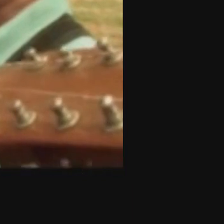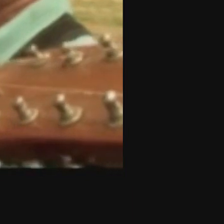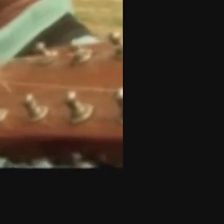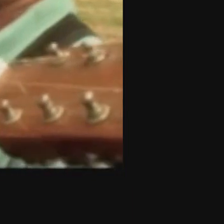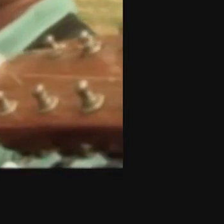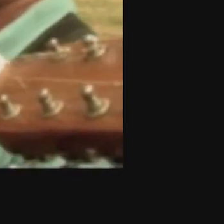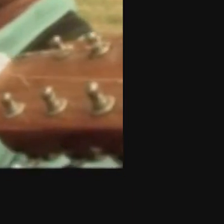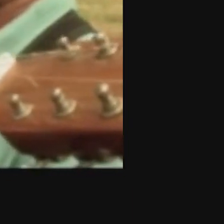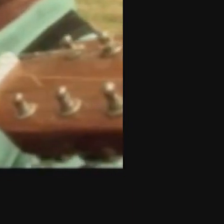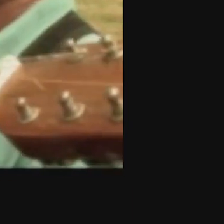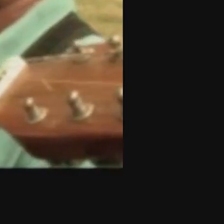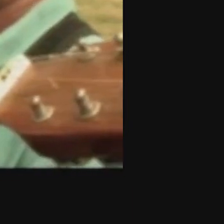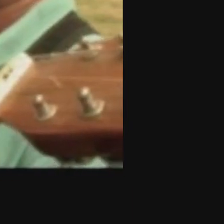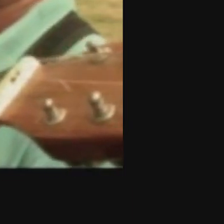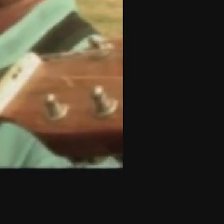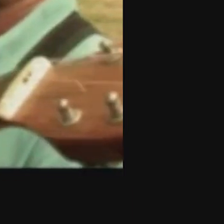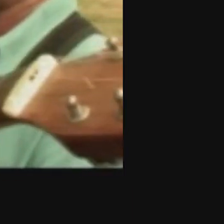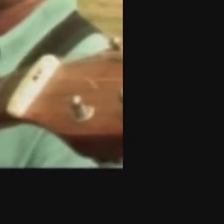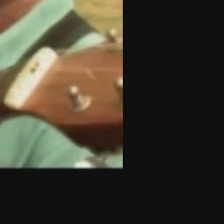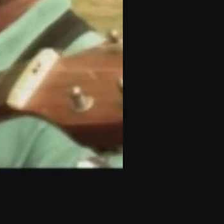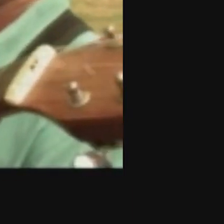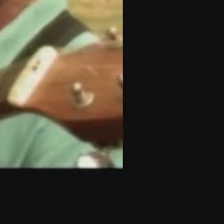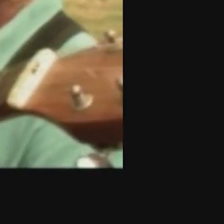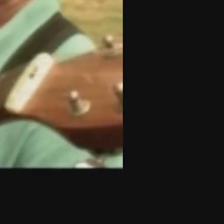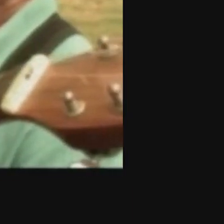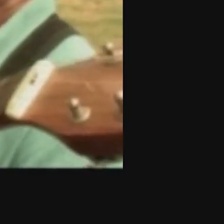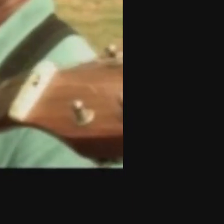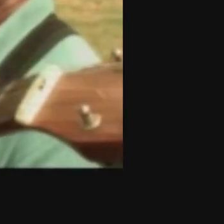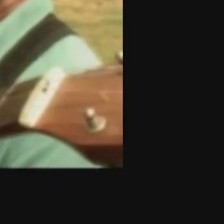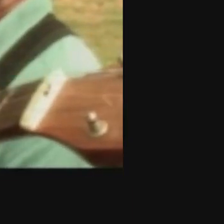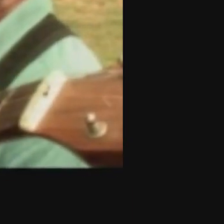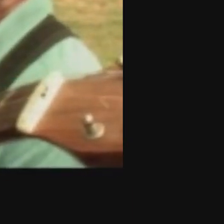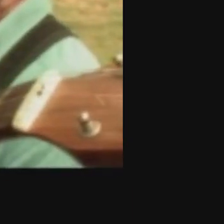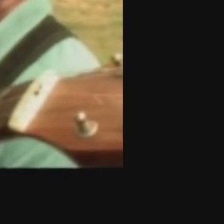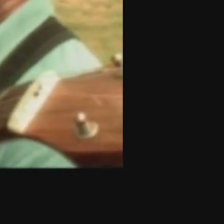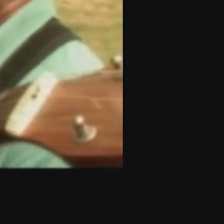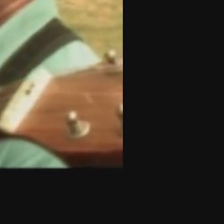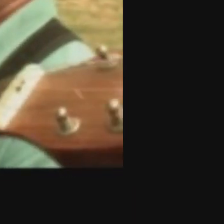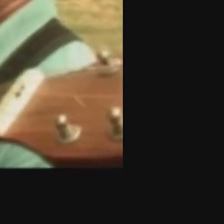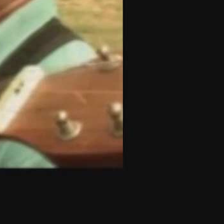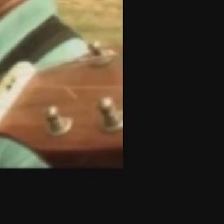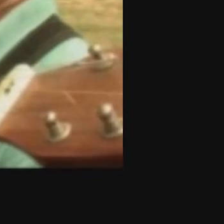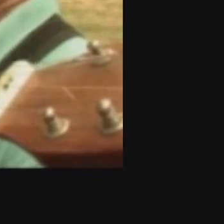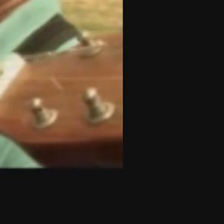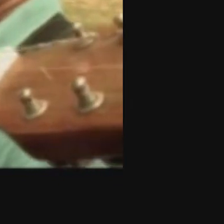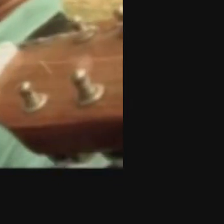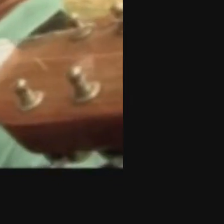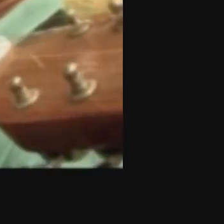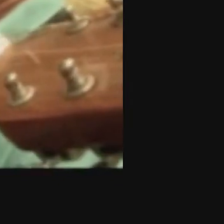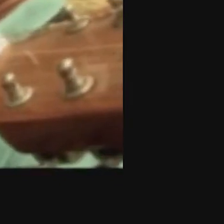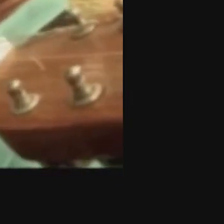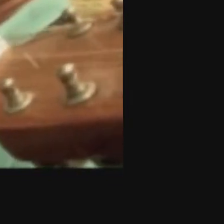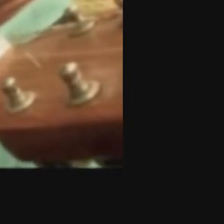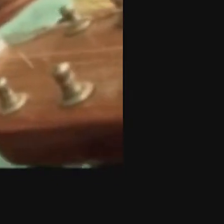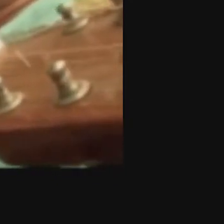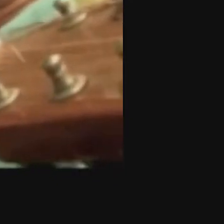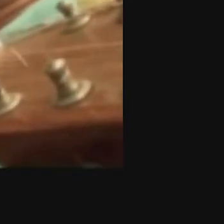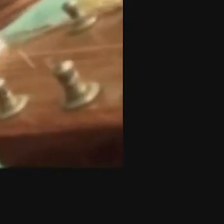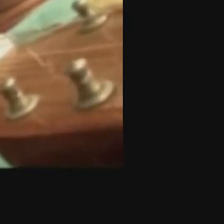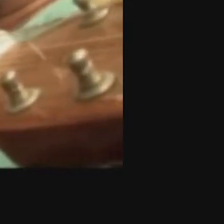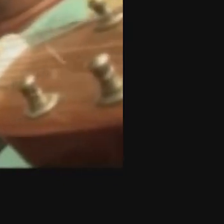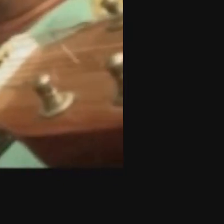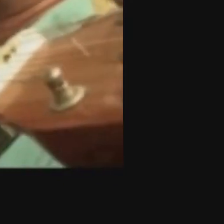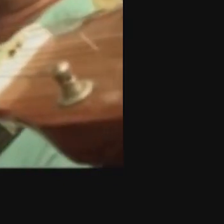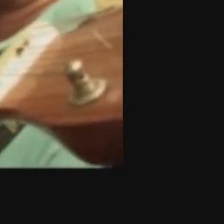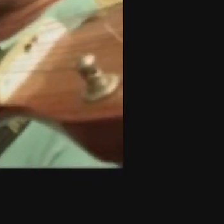Foi na Grécia a inspiração nos tempos anteriores. Na Europa fez história